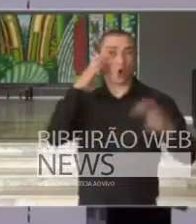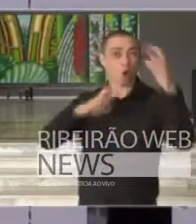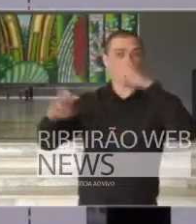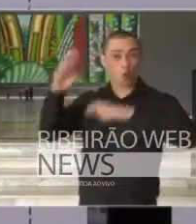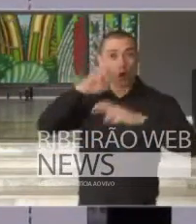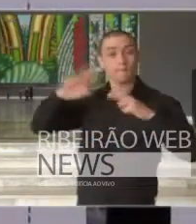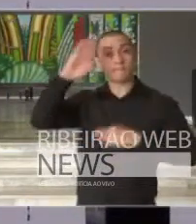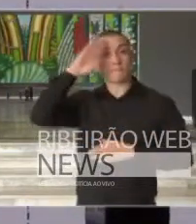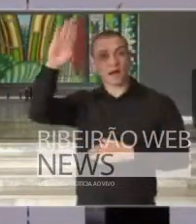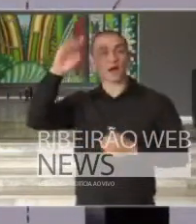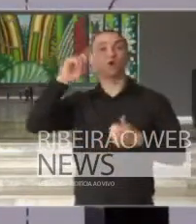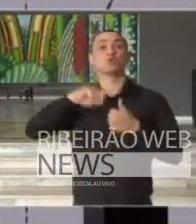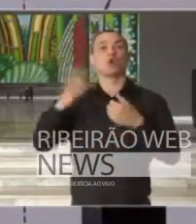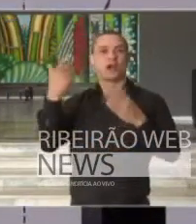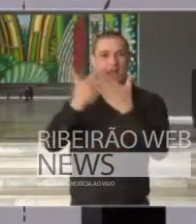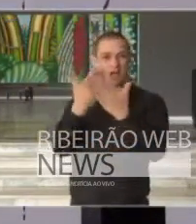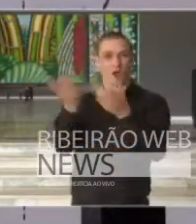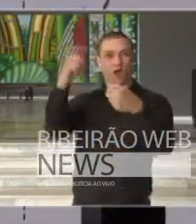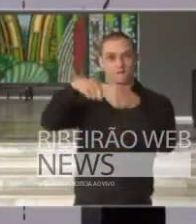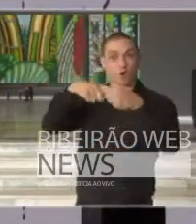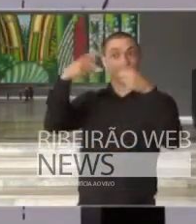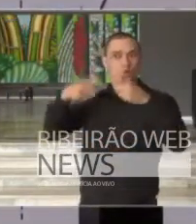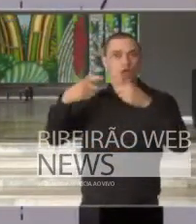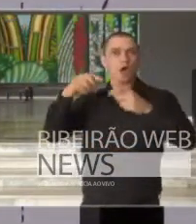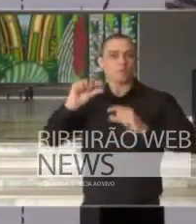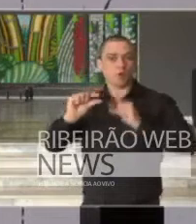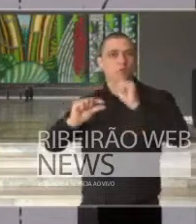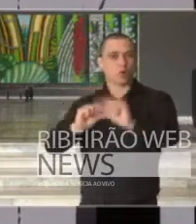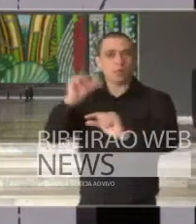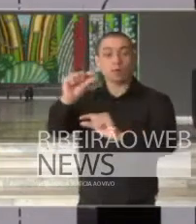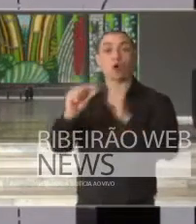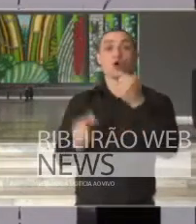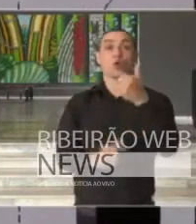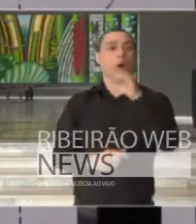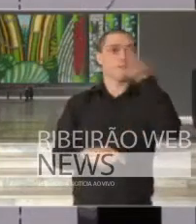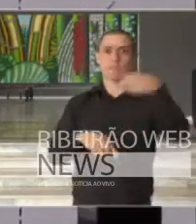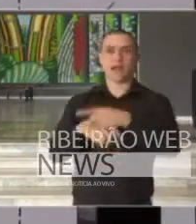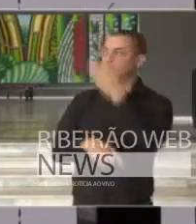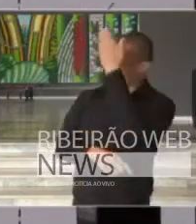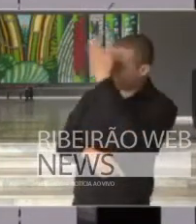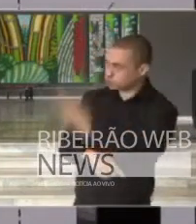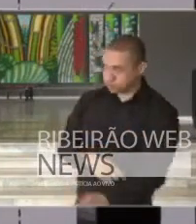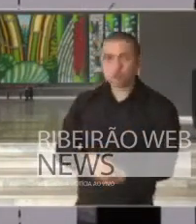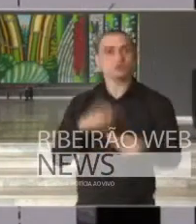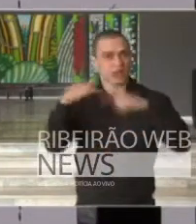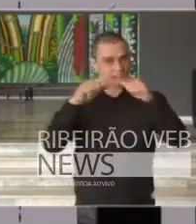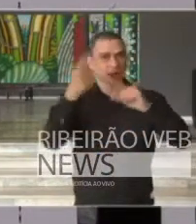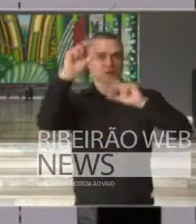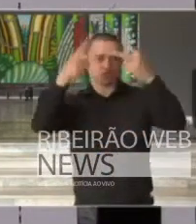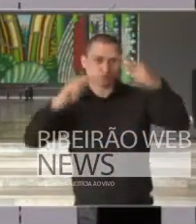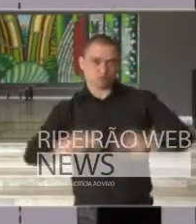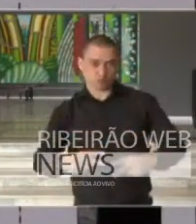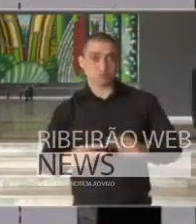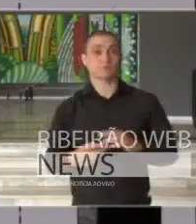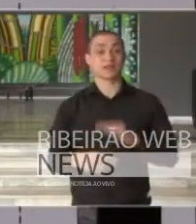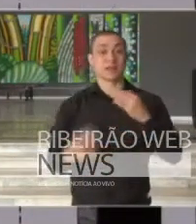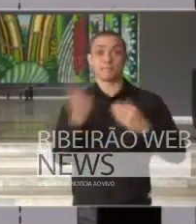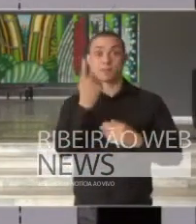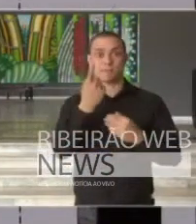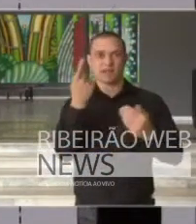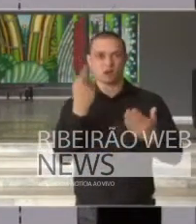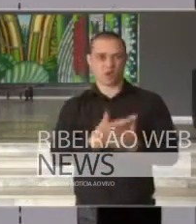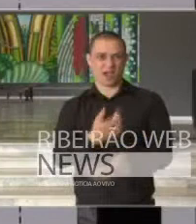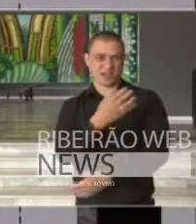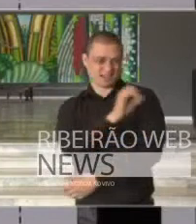observando, portanto, o retorno gradual e escalonado, quase todos os países estão trabalhando assim. O início pela educação infantil